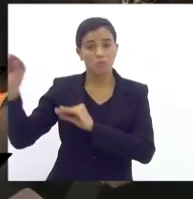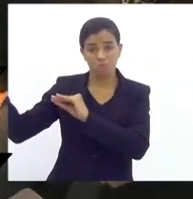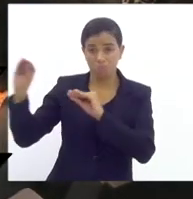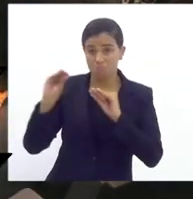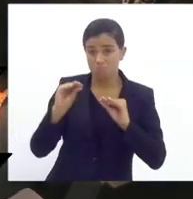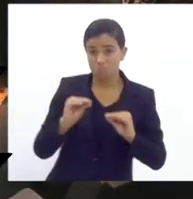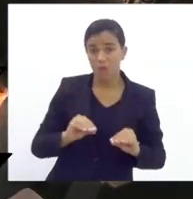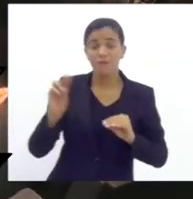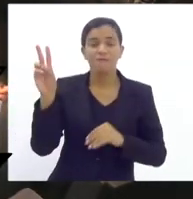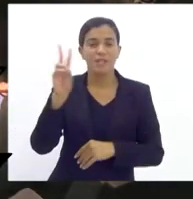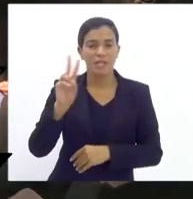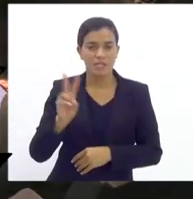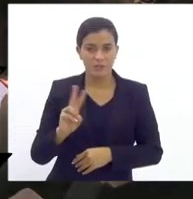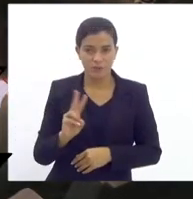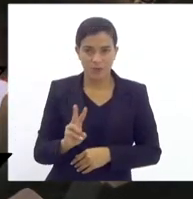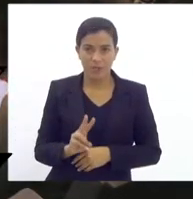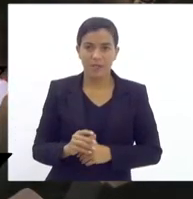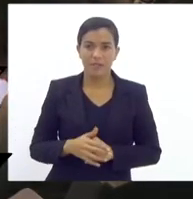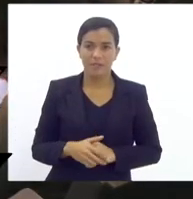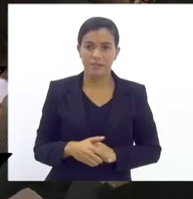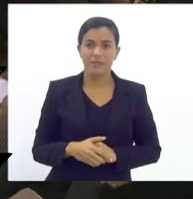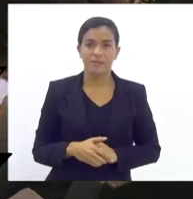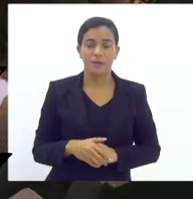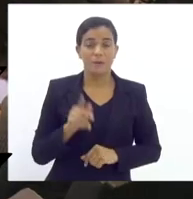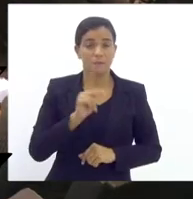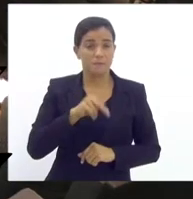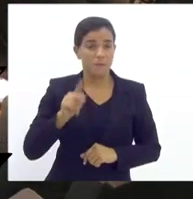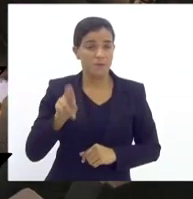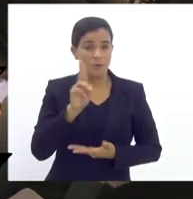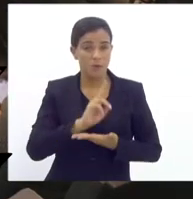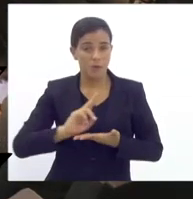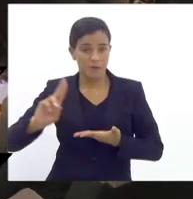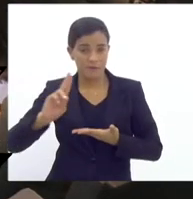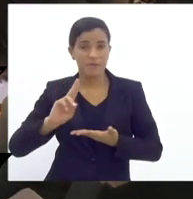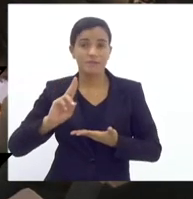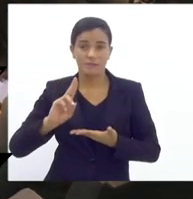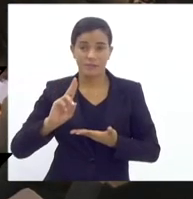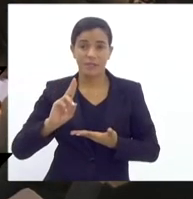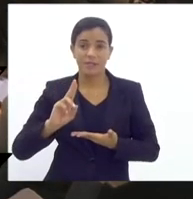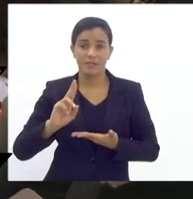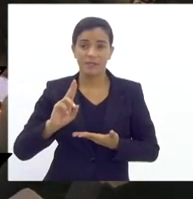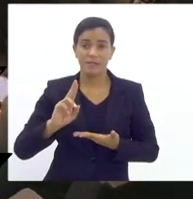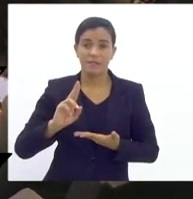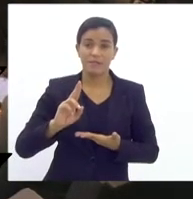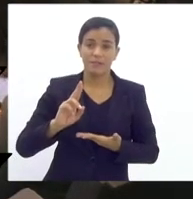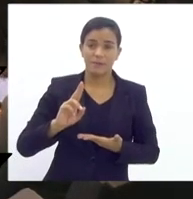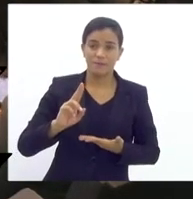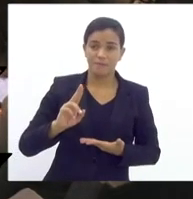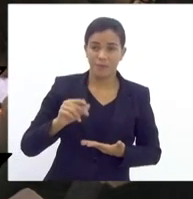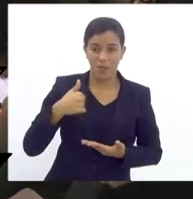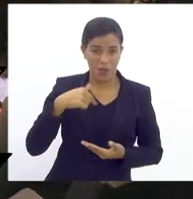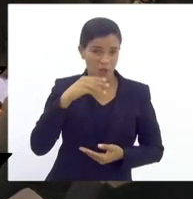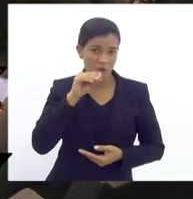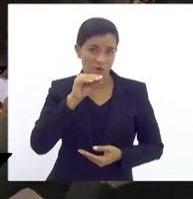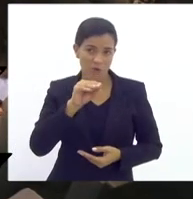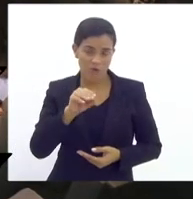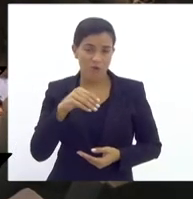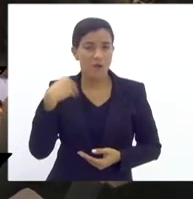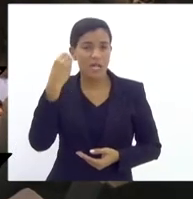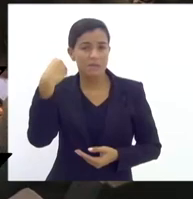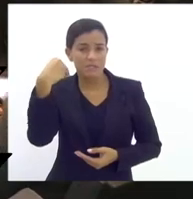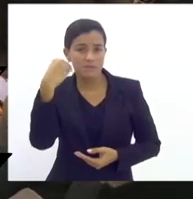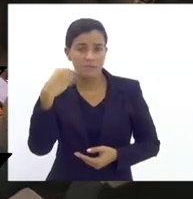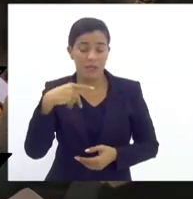Benício e professora Universitária e fui falar